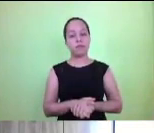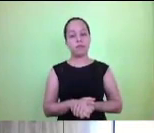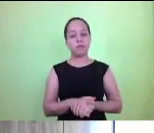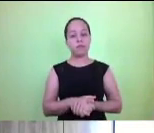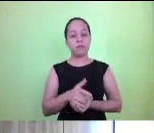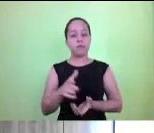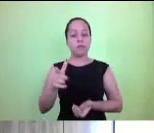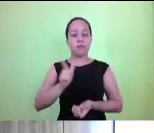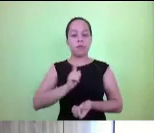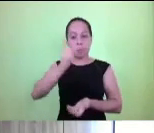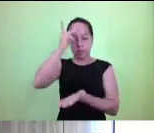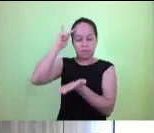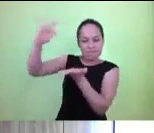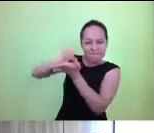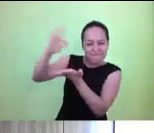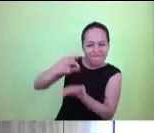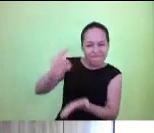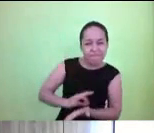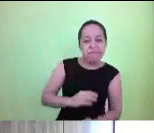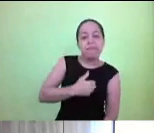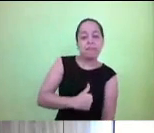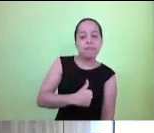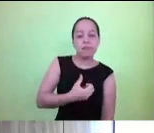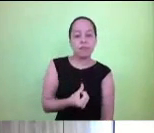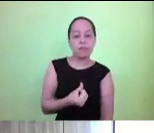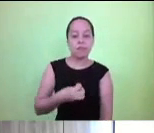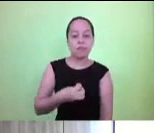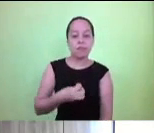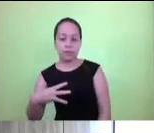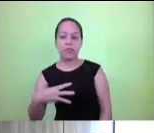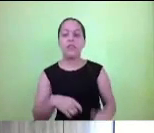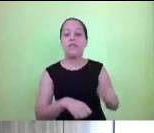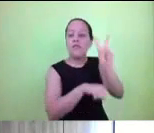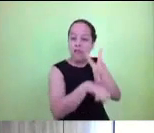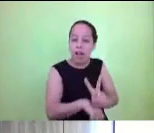163 inscritos, 14 vagas.